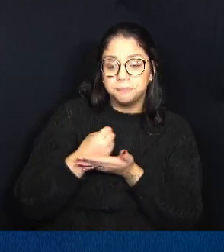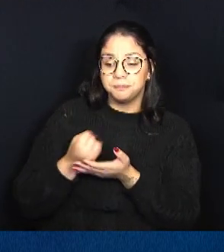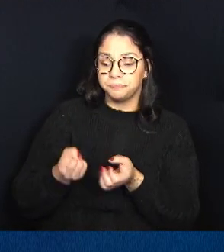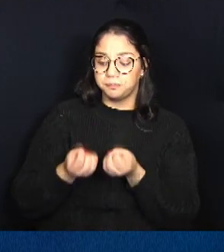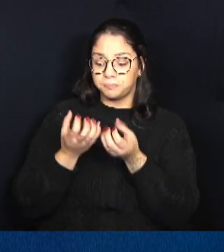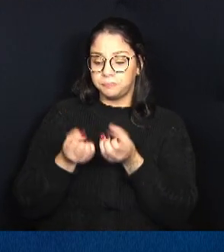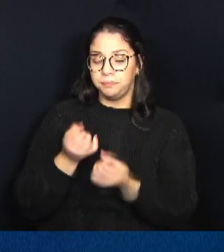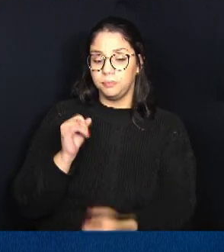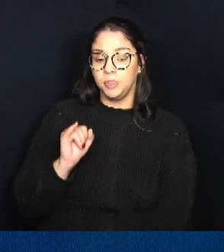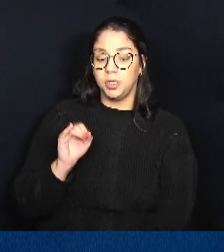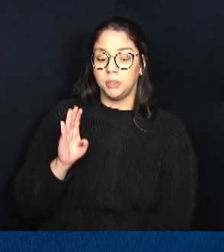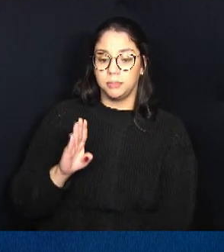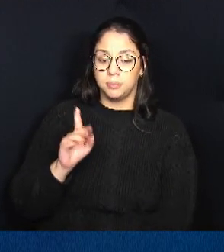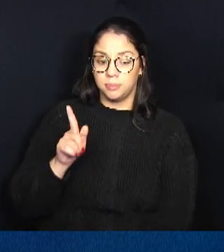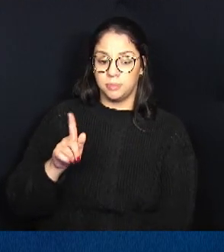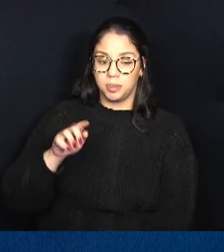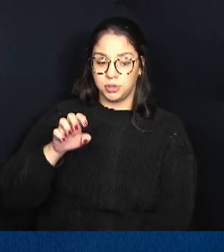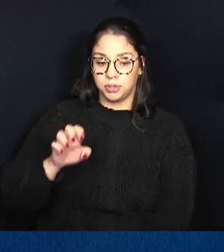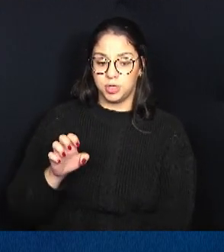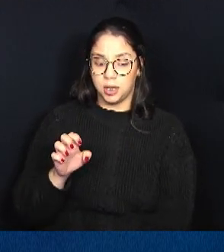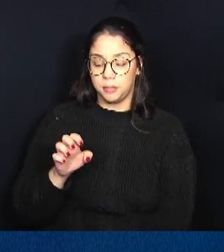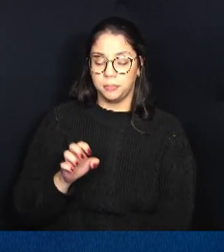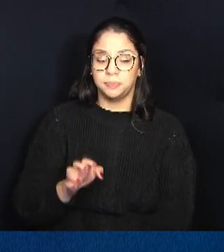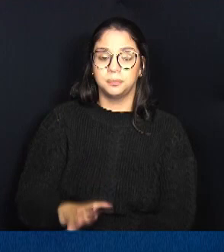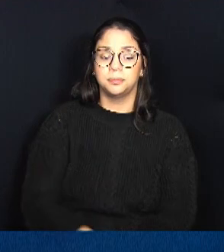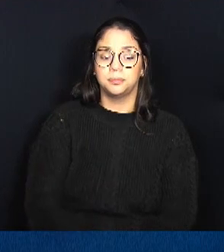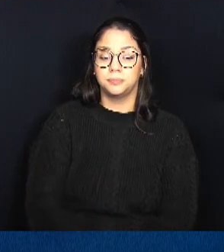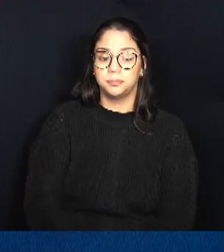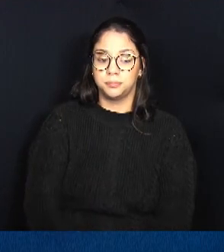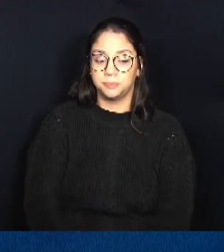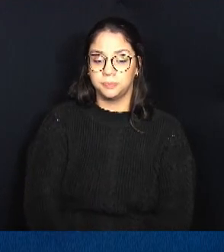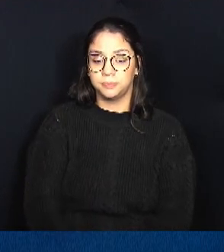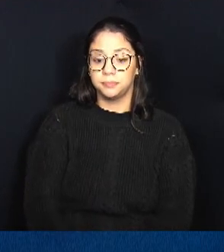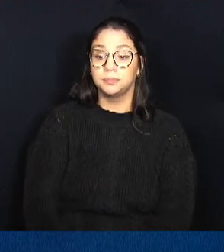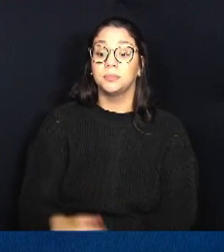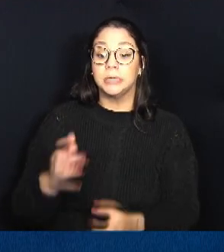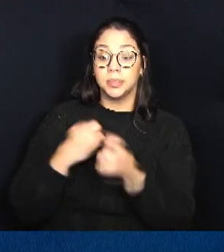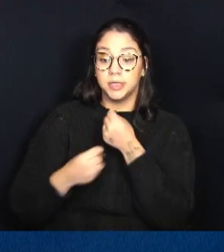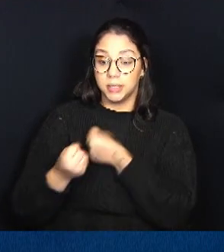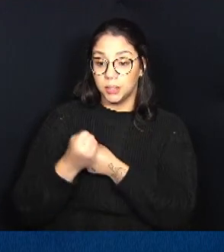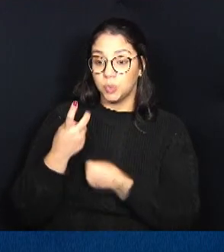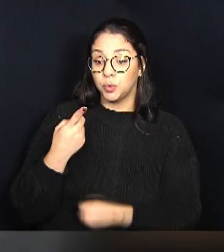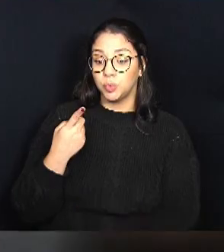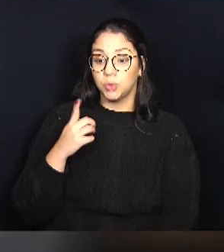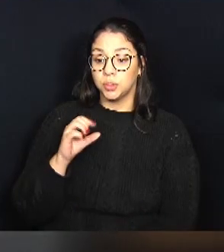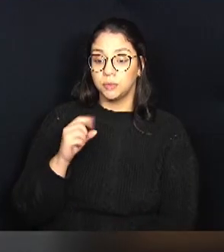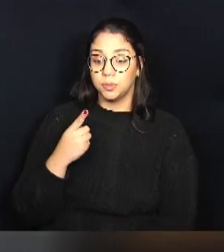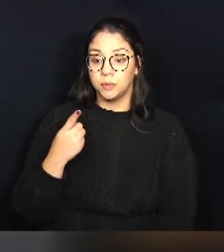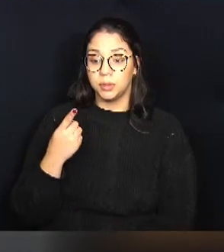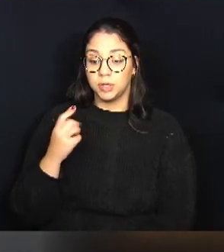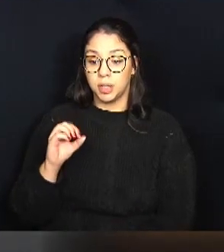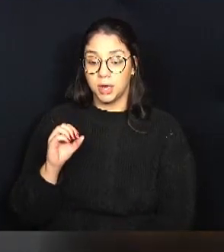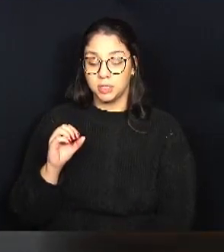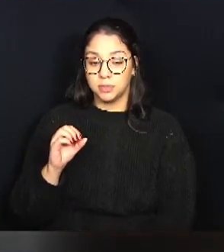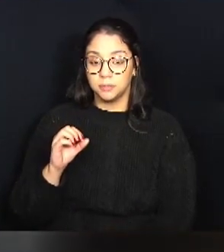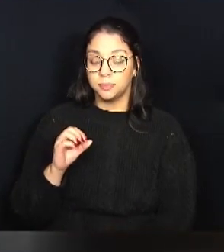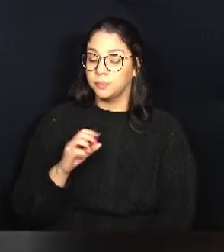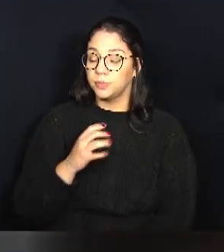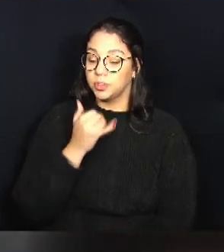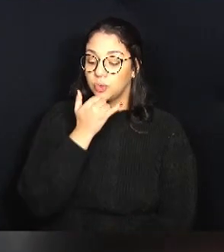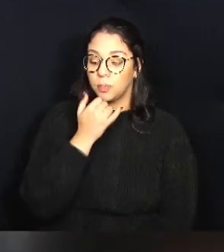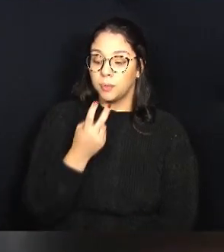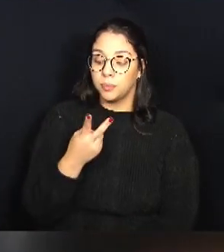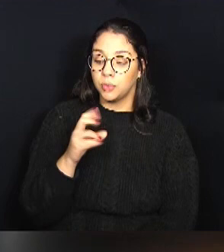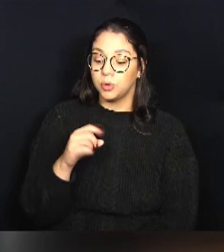Instituto Brasileiro de Geografia e Estatística, o IBGE, em 2010. Paulo reforçou o compromisso